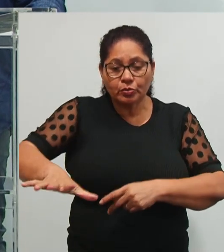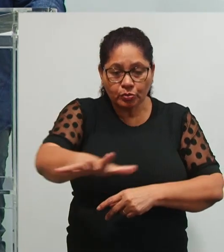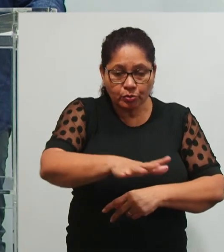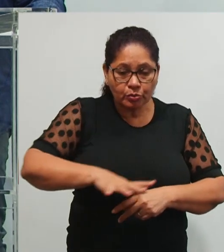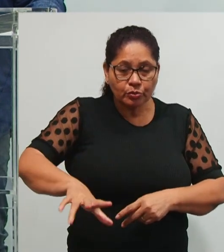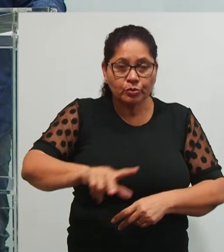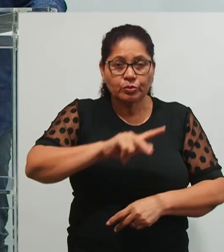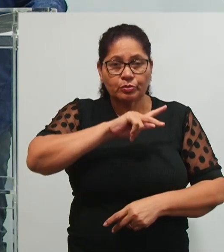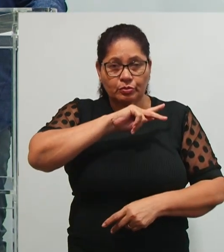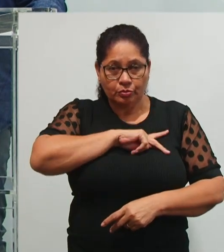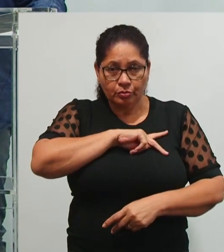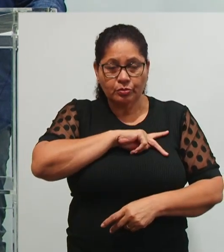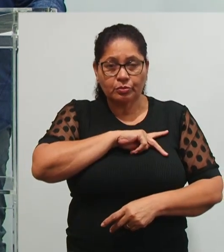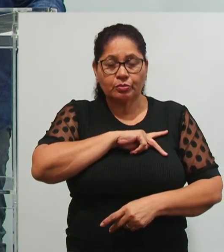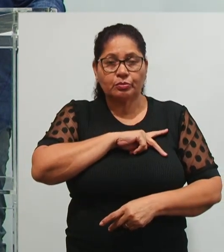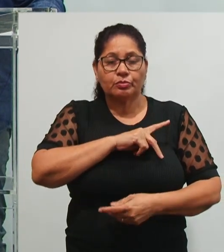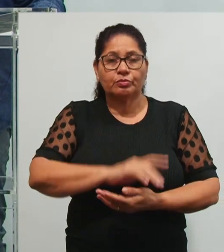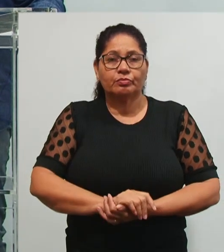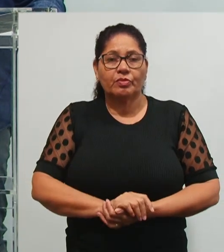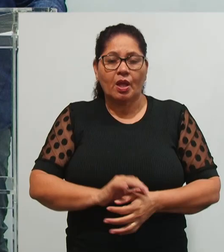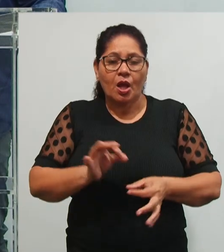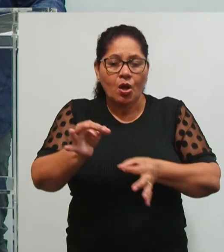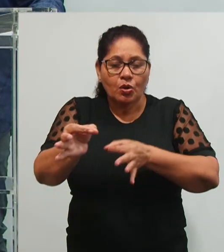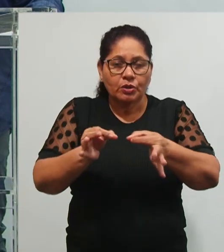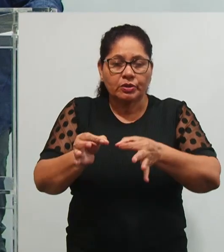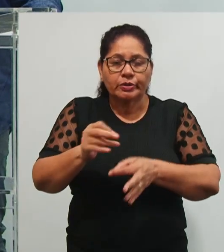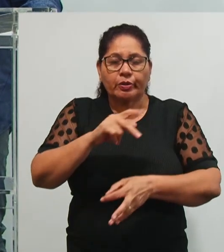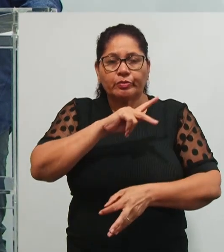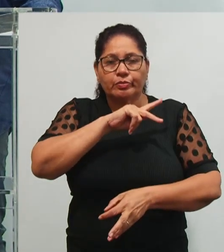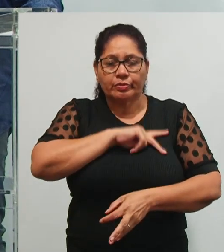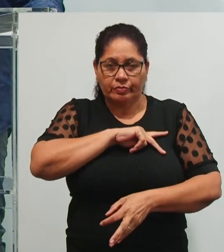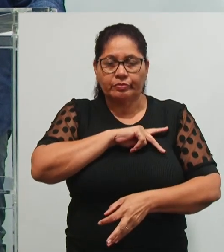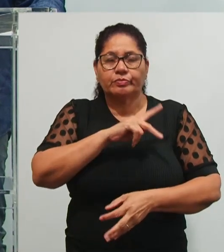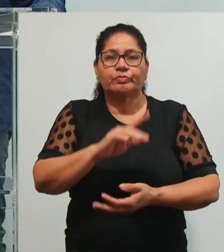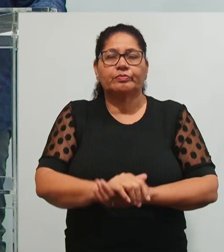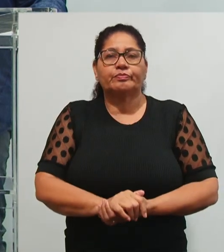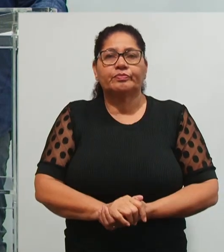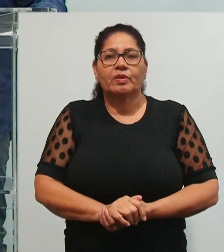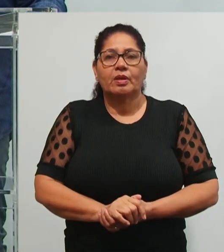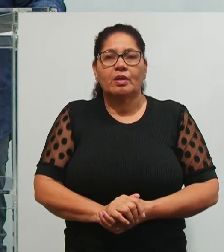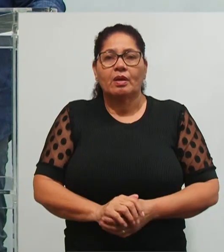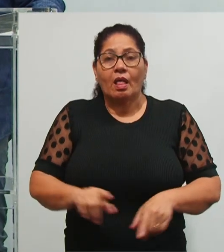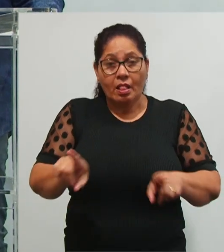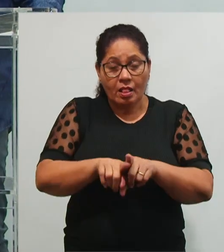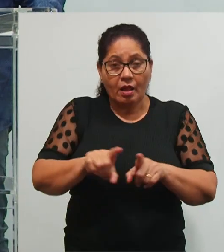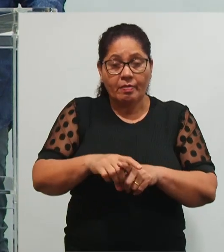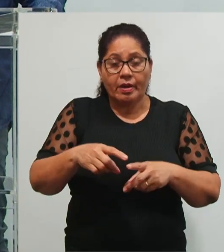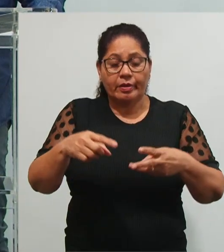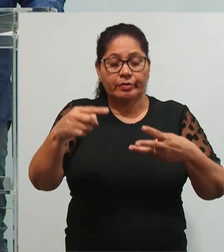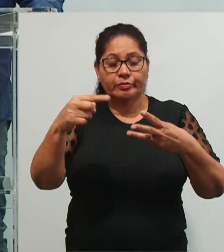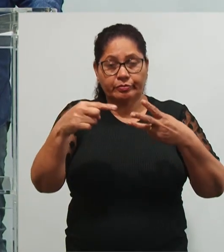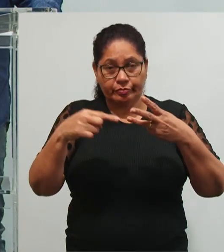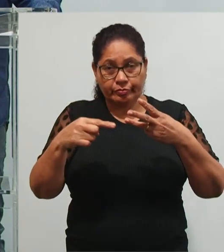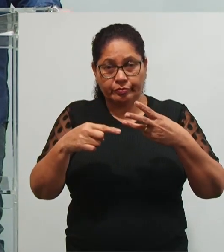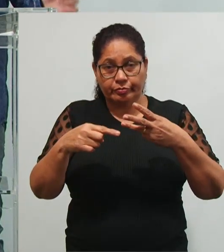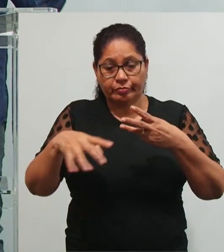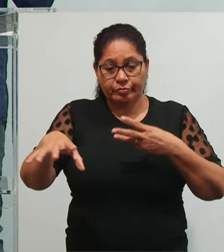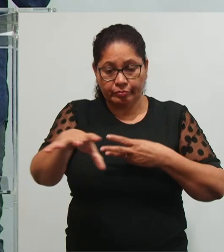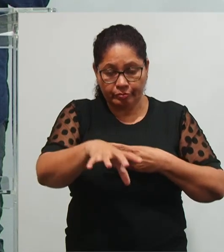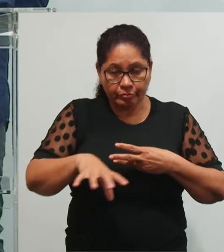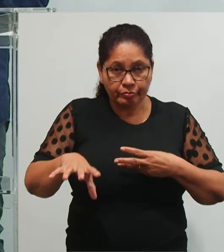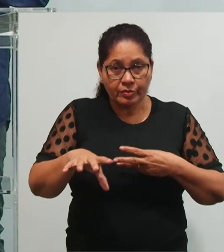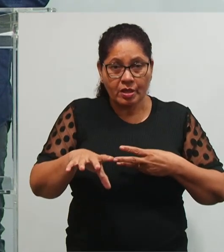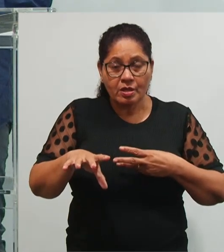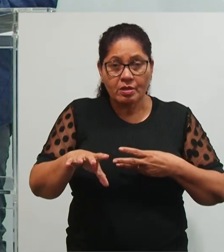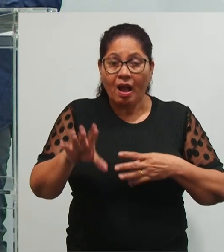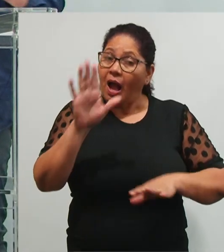campo privado, nas organizações privadas e também do terceiro setor. Então,